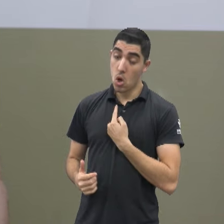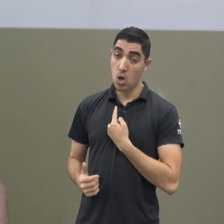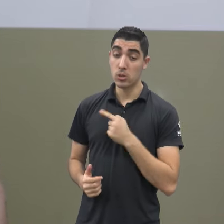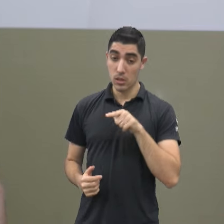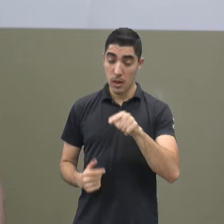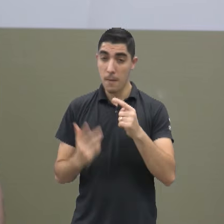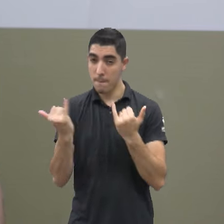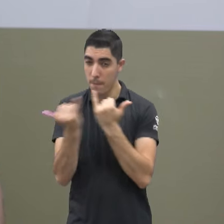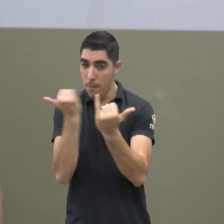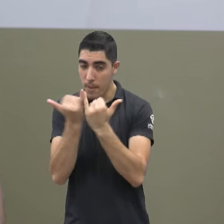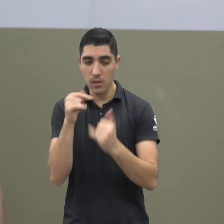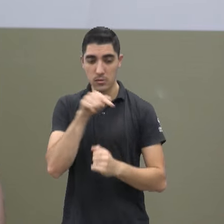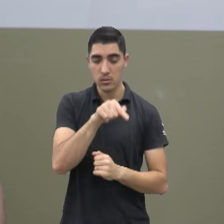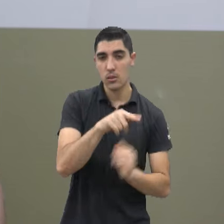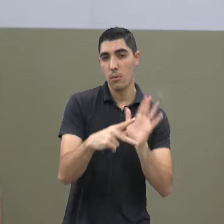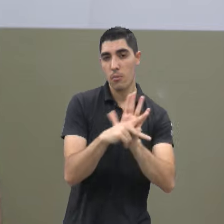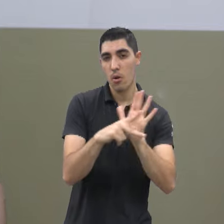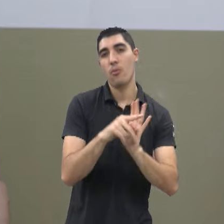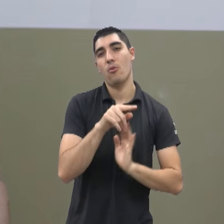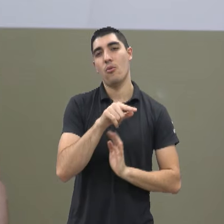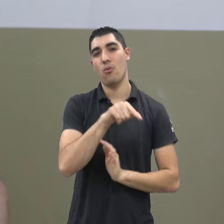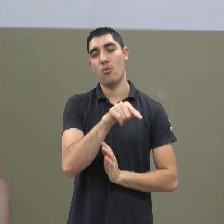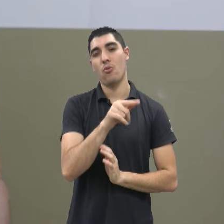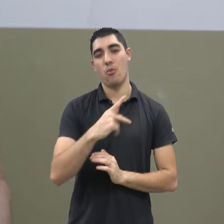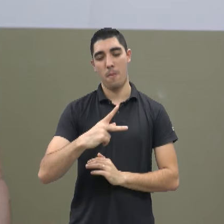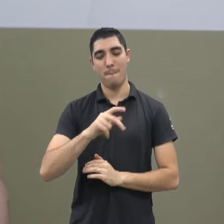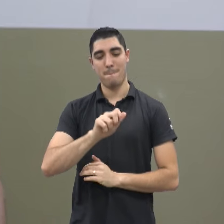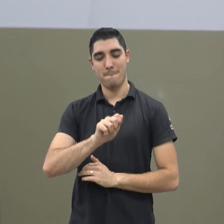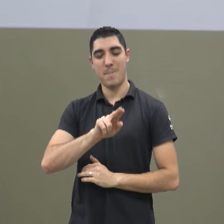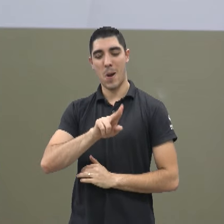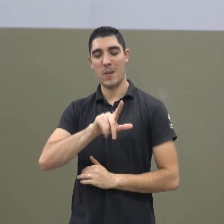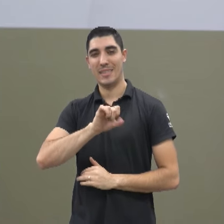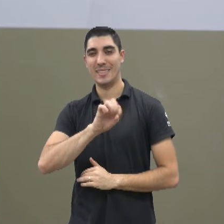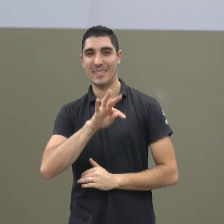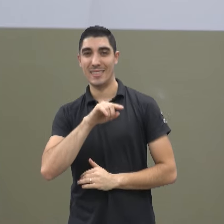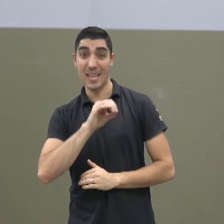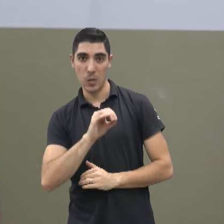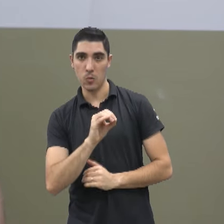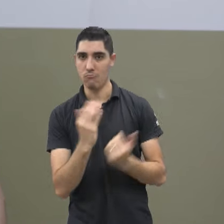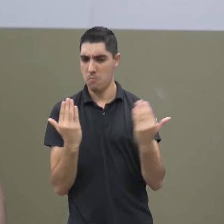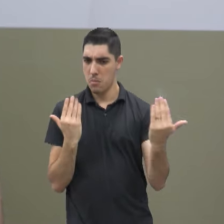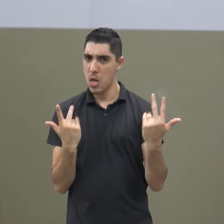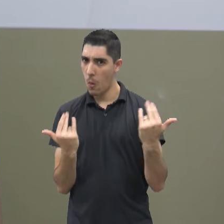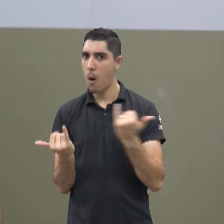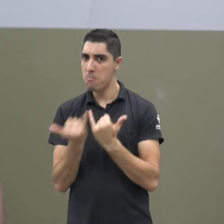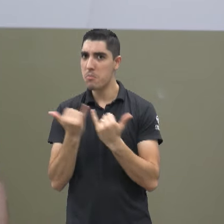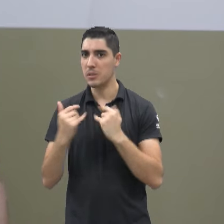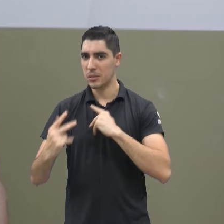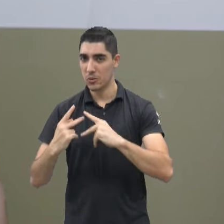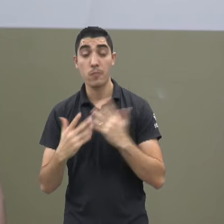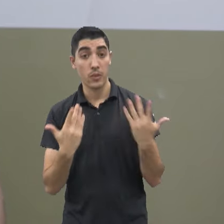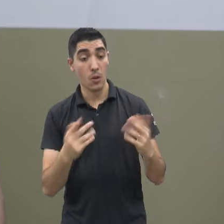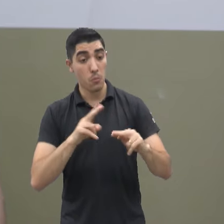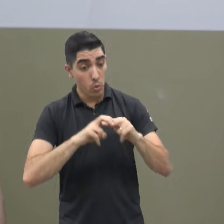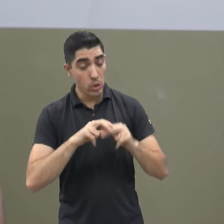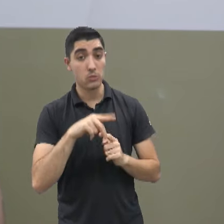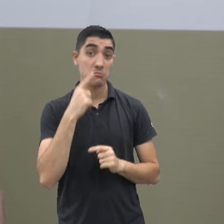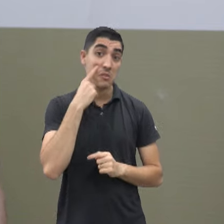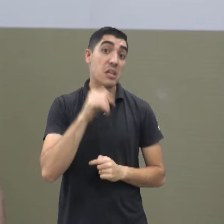Mas realmente a gente não sabe qual vai encaixar melhor. Se soubesse, tivesse certeza, seria bom, né? Nós perdemos das duas na primeira fase,